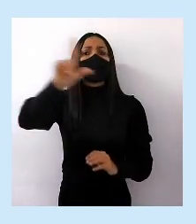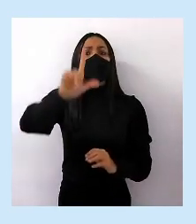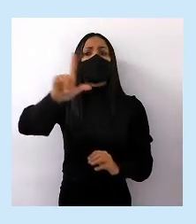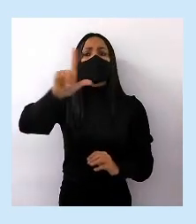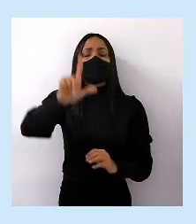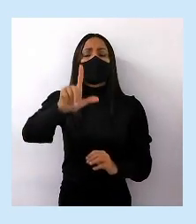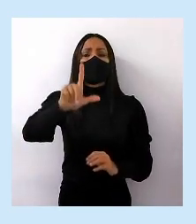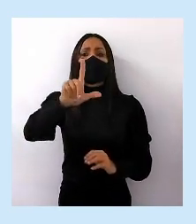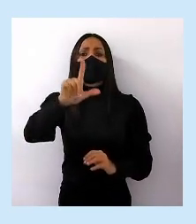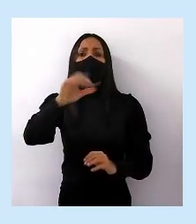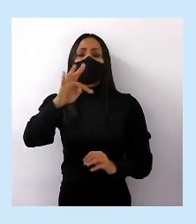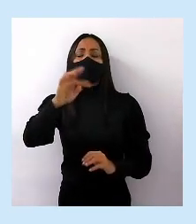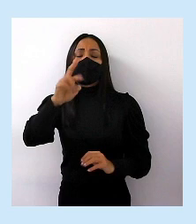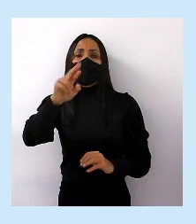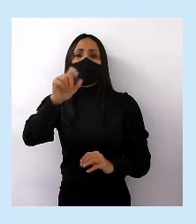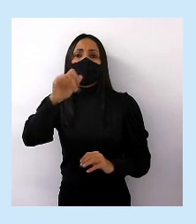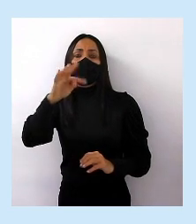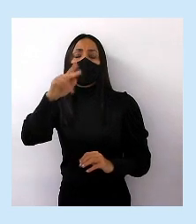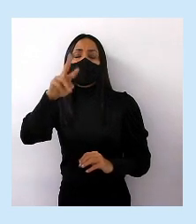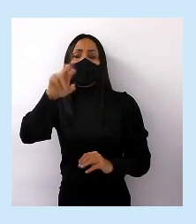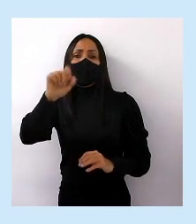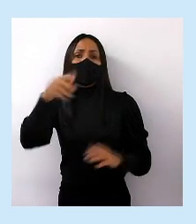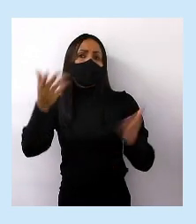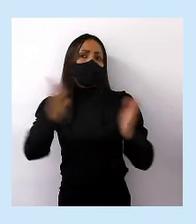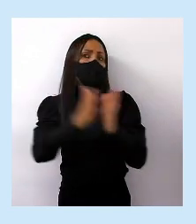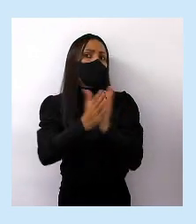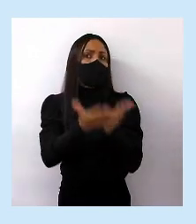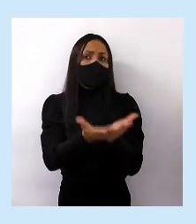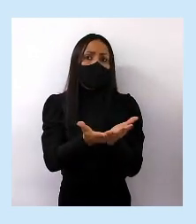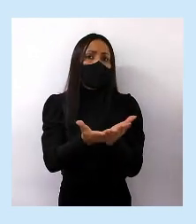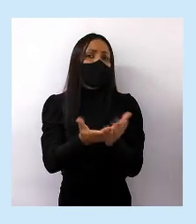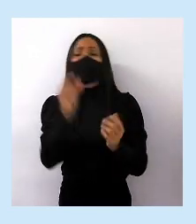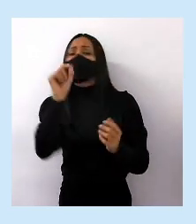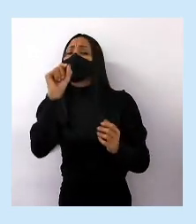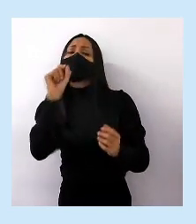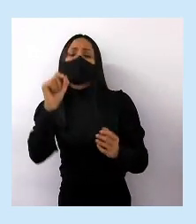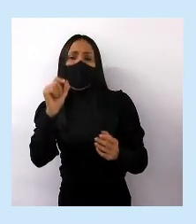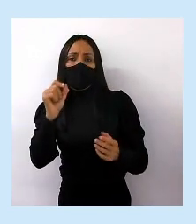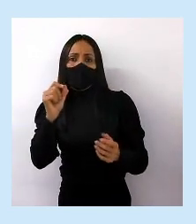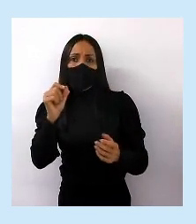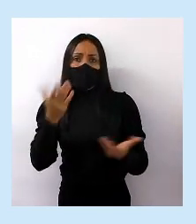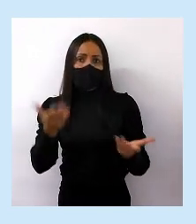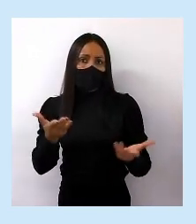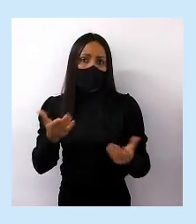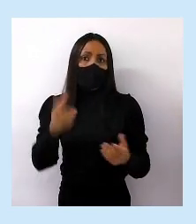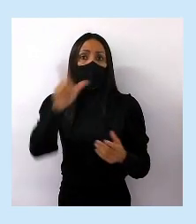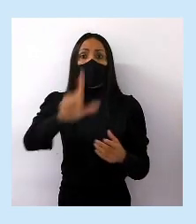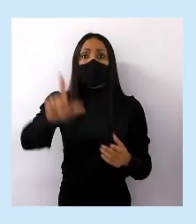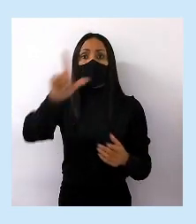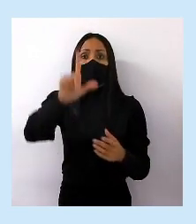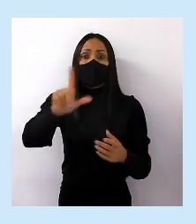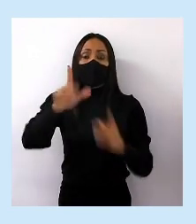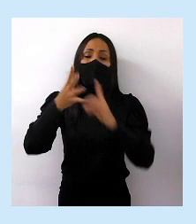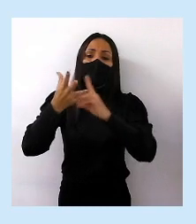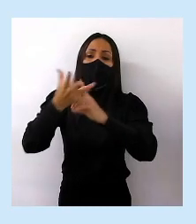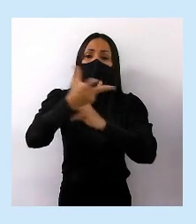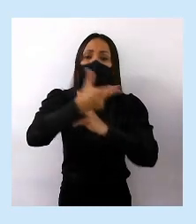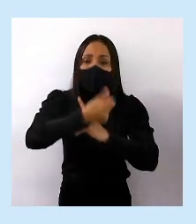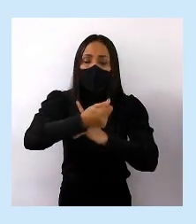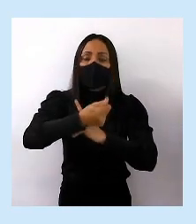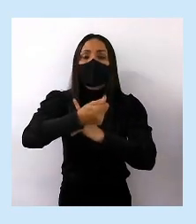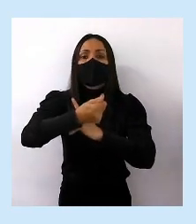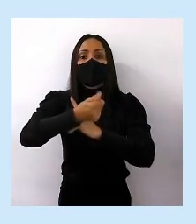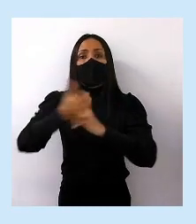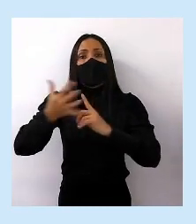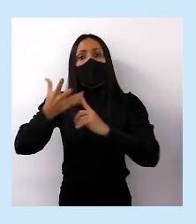literatura, saber que ela tem a ver com livros, mas afinal, gente, o que é literatura? Literatura, gente, é uma arte. É uma